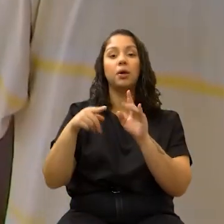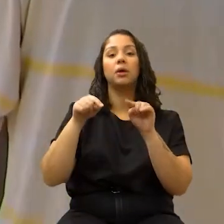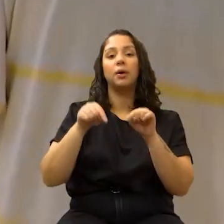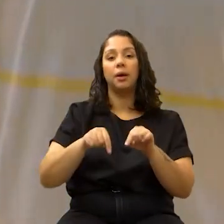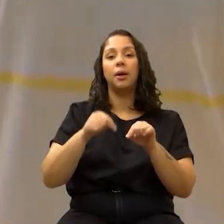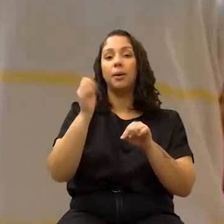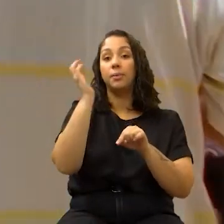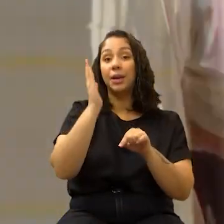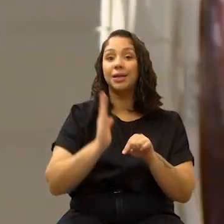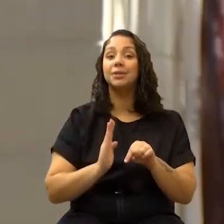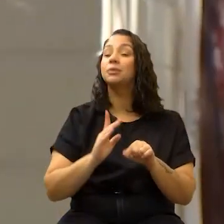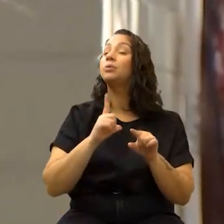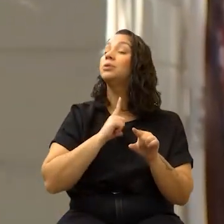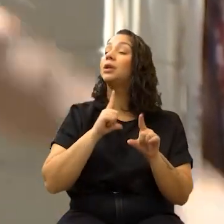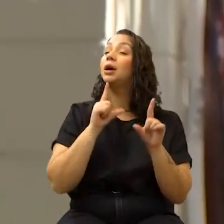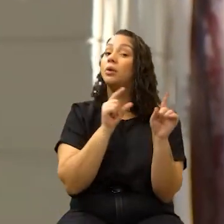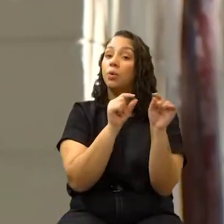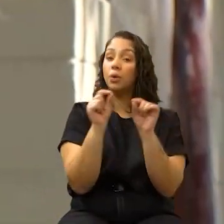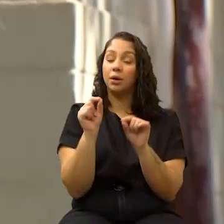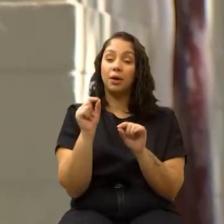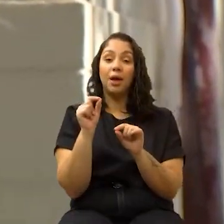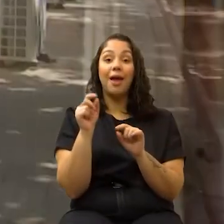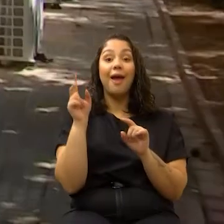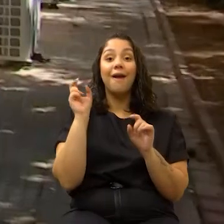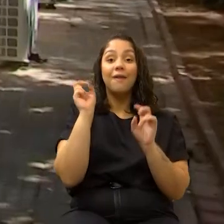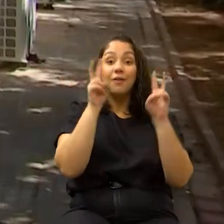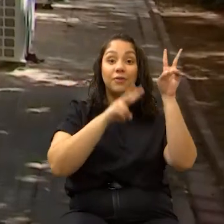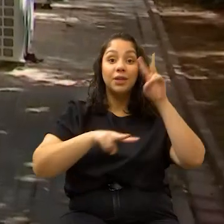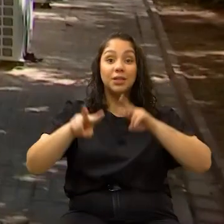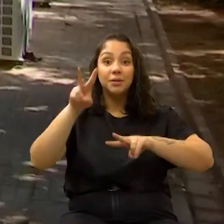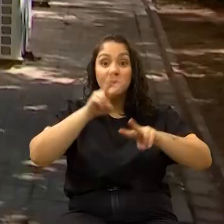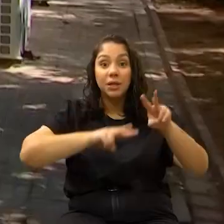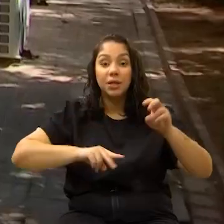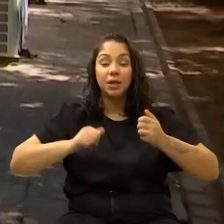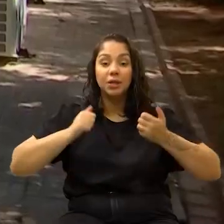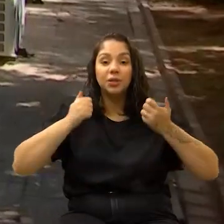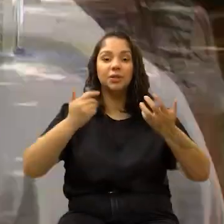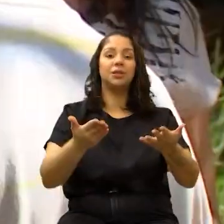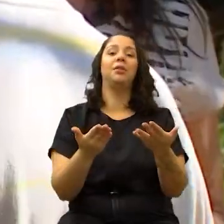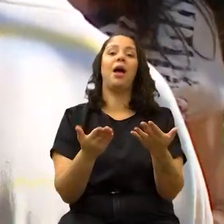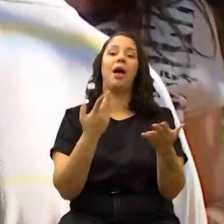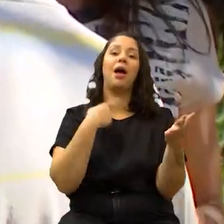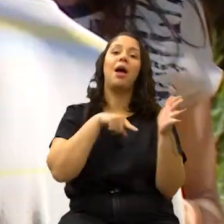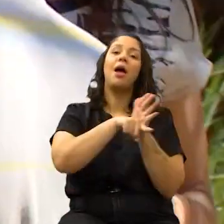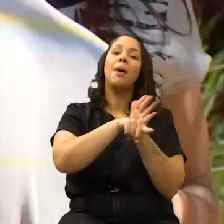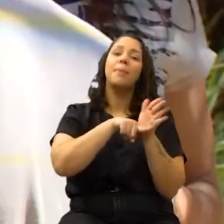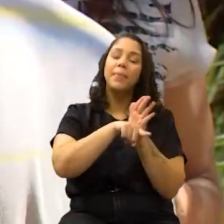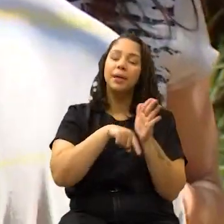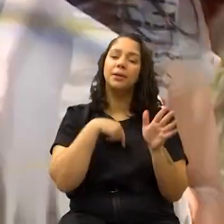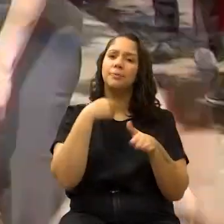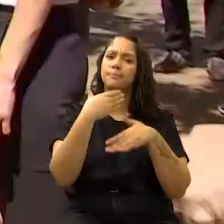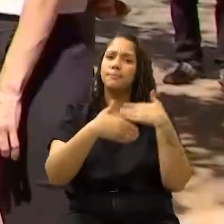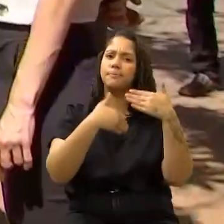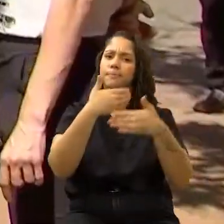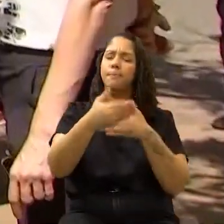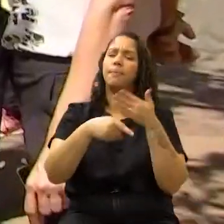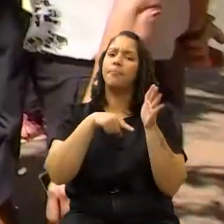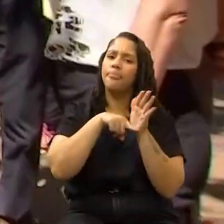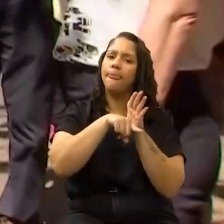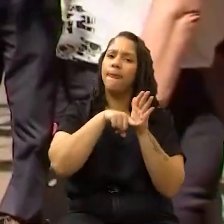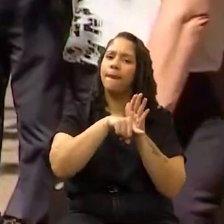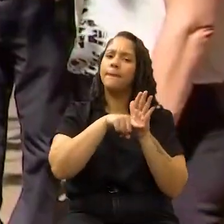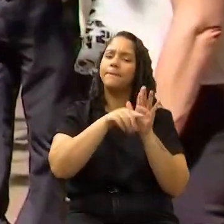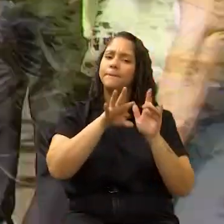Brasil, tem a ver com nós darmos visibilidade também a pesquisas